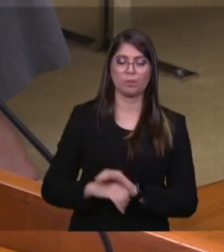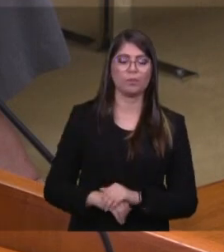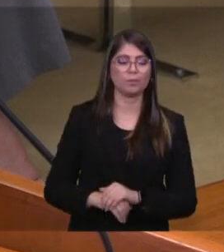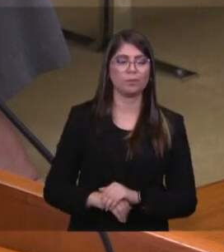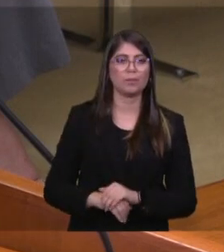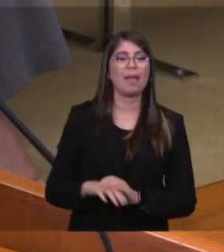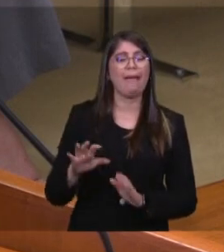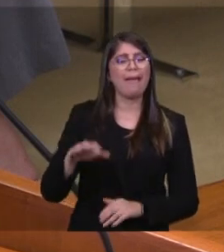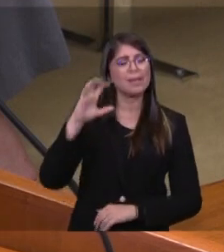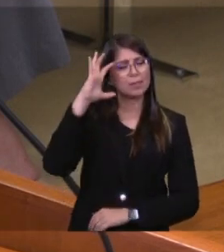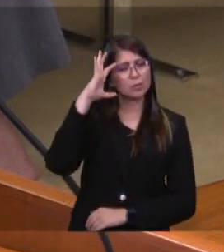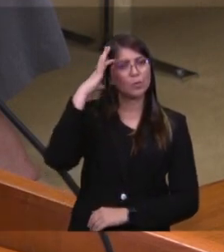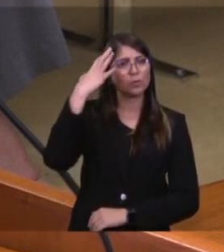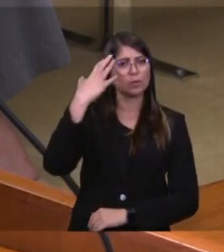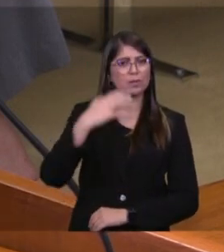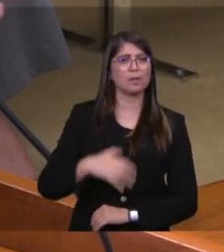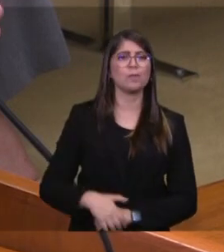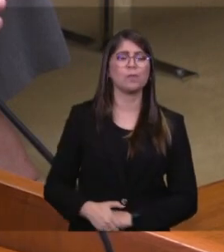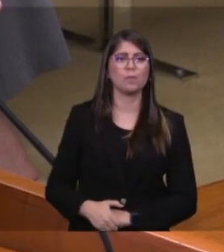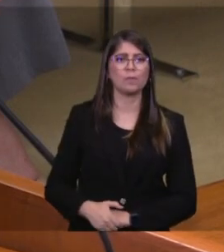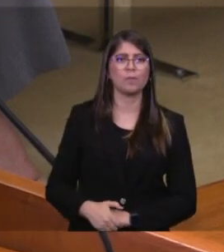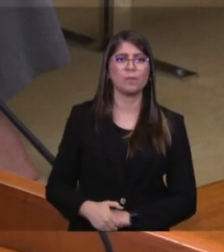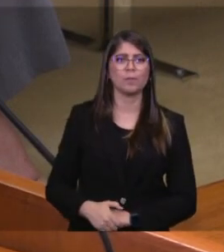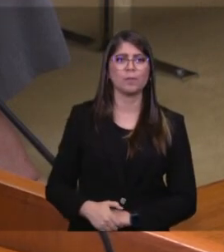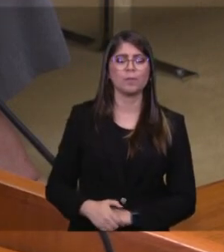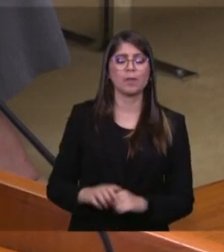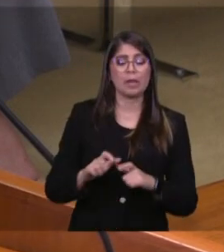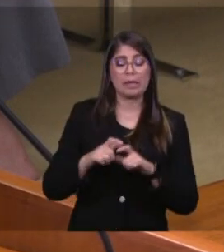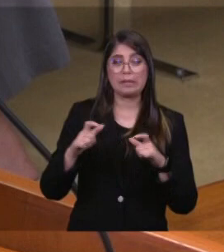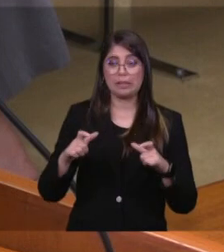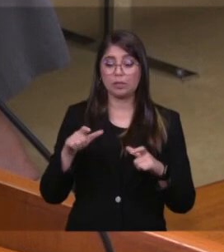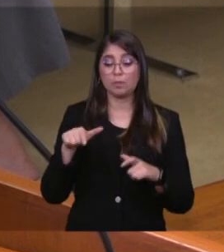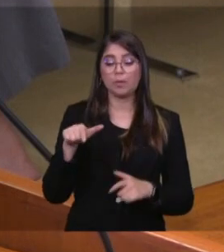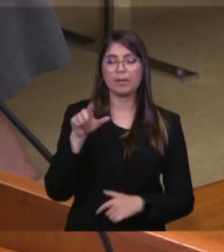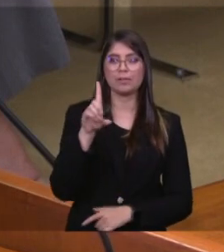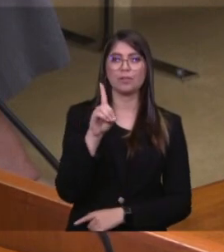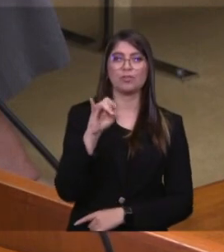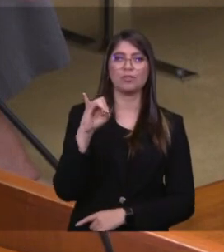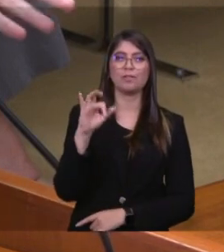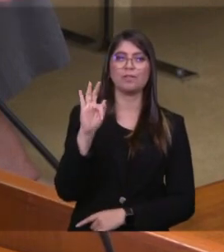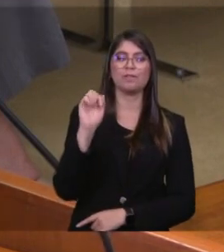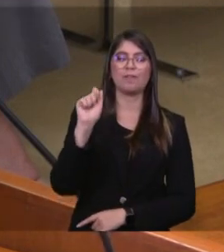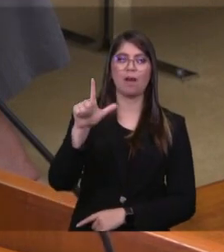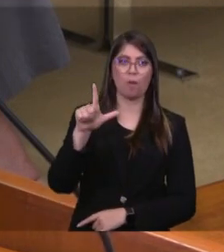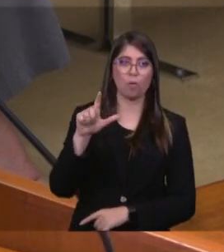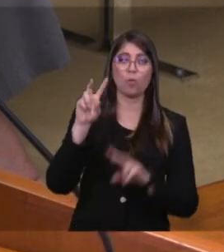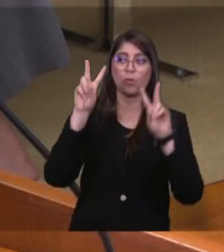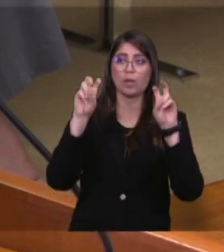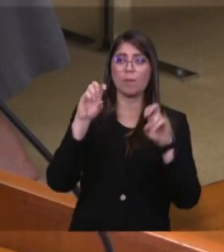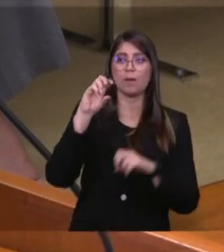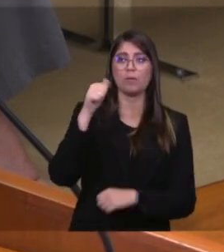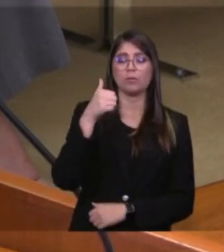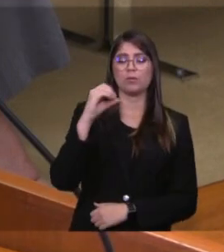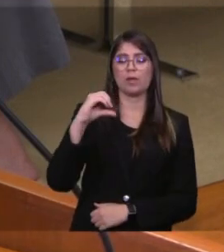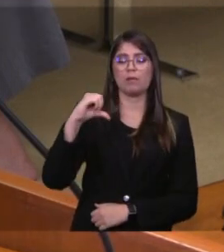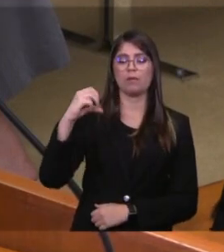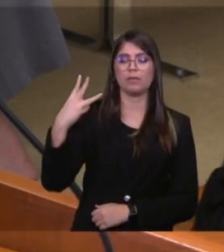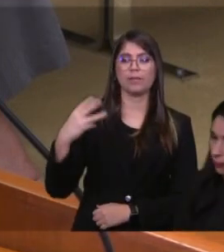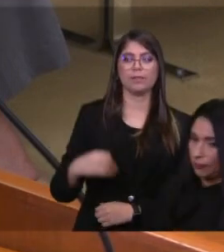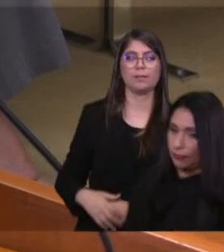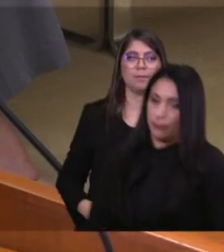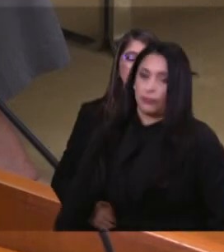Essa solução foi estendida para o caso do DIFAL no voto condutor do tema 1093